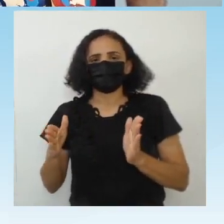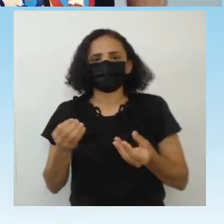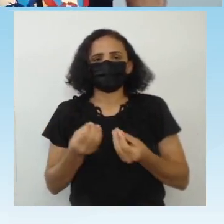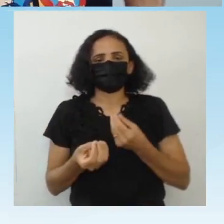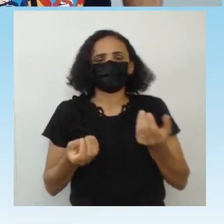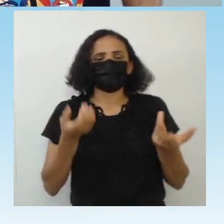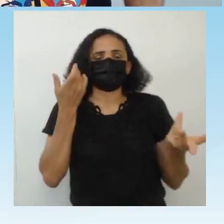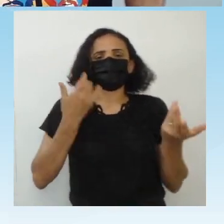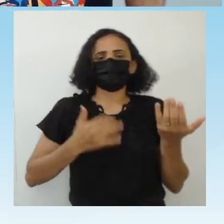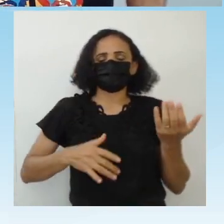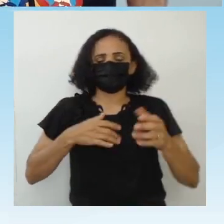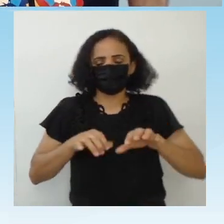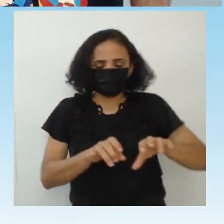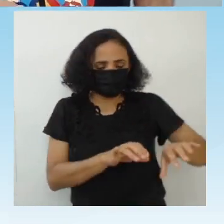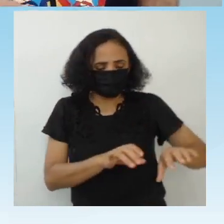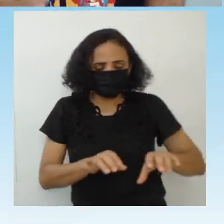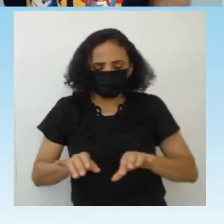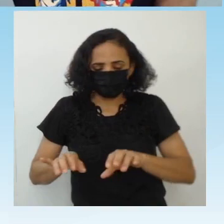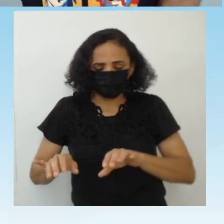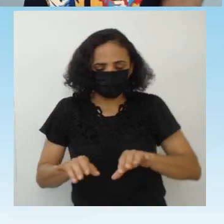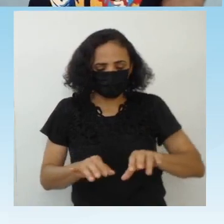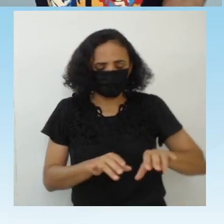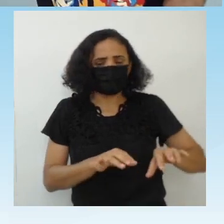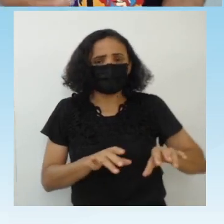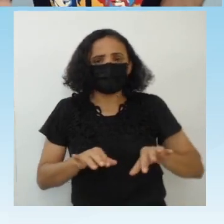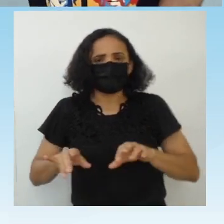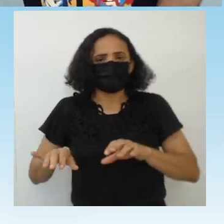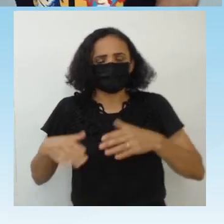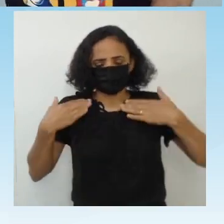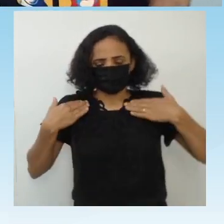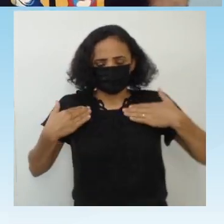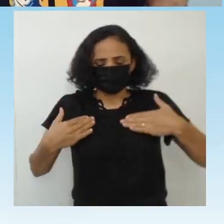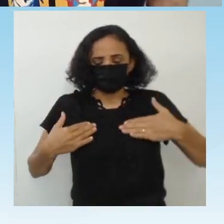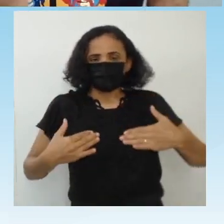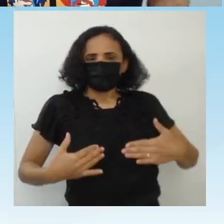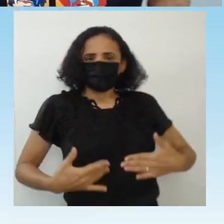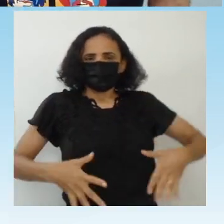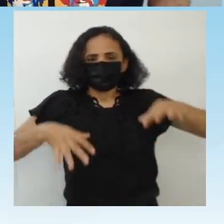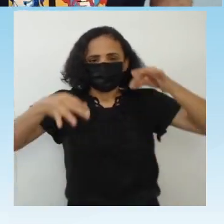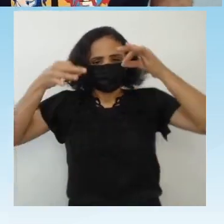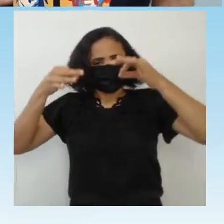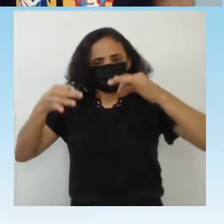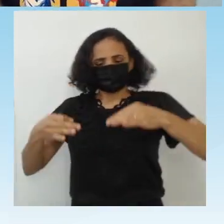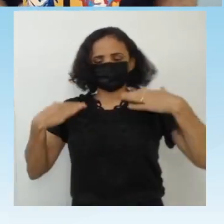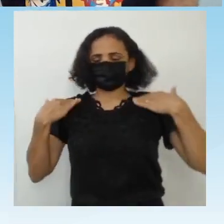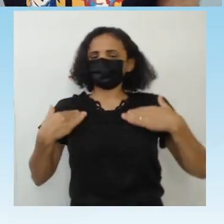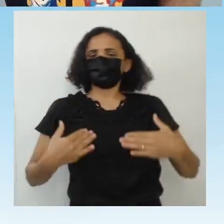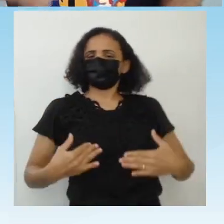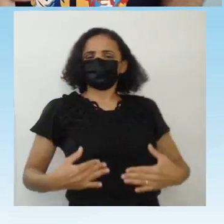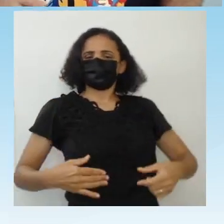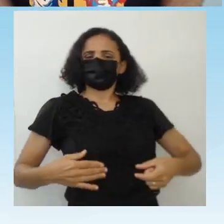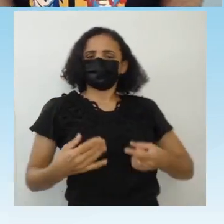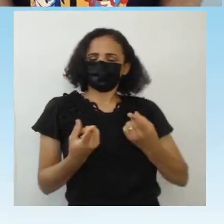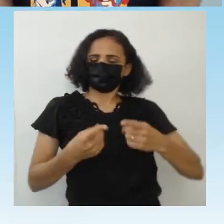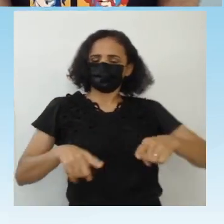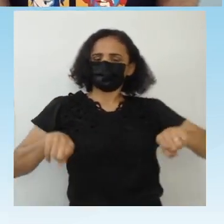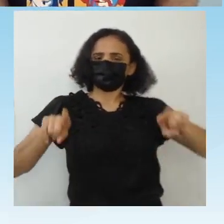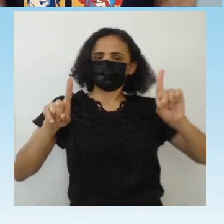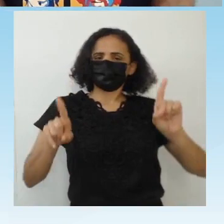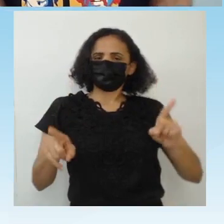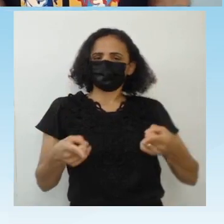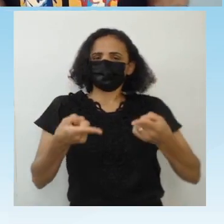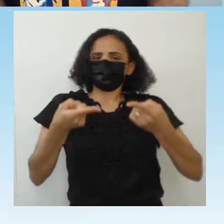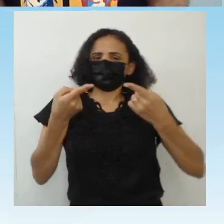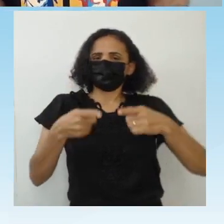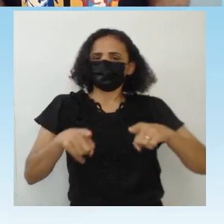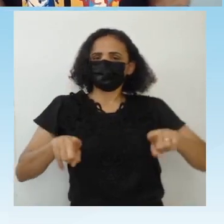ele ia tocar lá um piano de cauda, e entrar com aquela roupa convencional, né, de um grande músico, de um grande maestro como ele